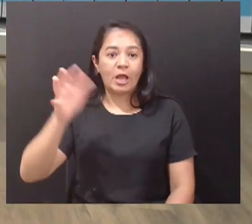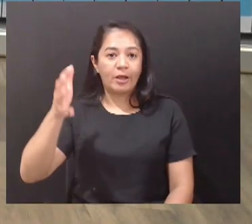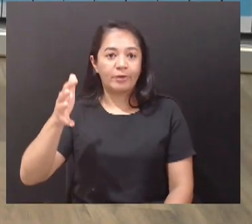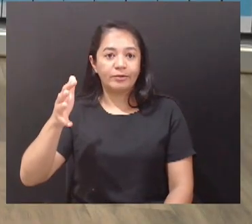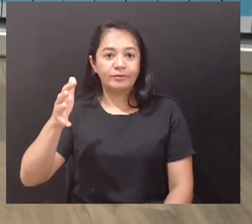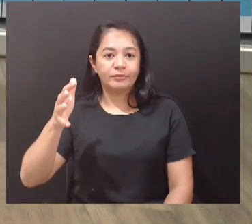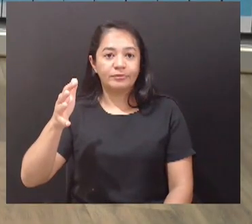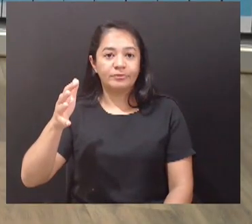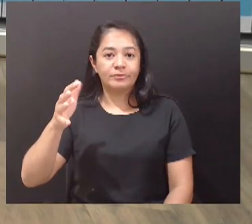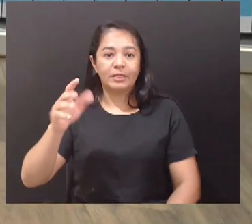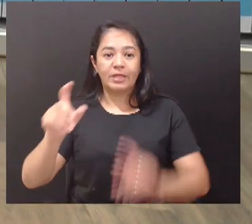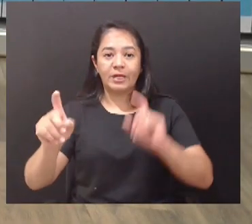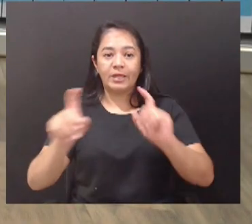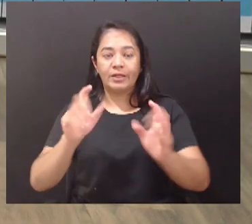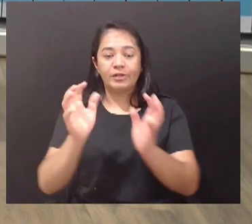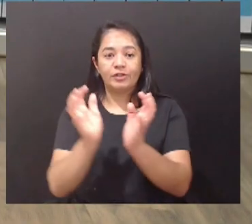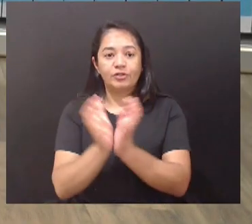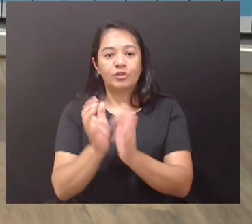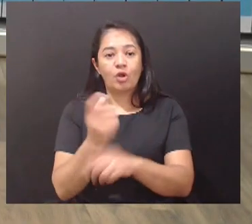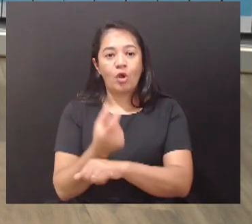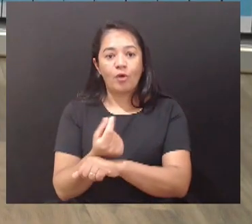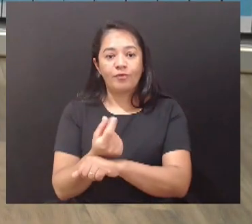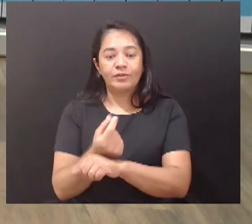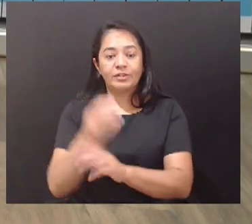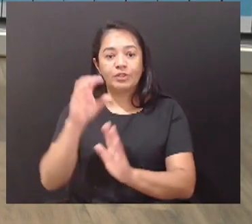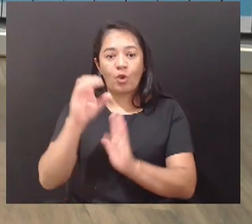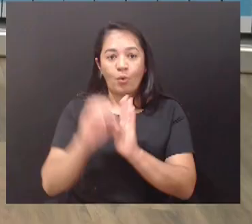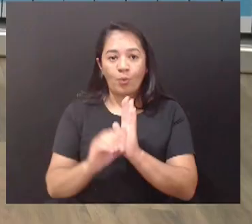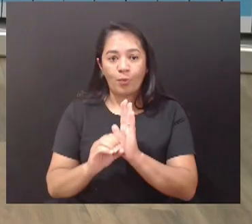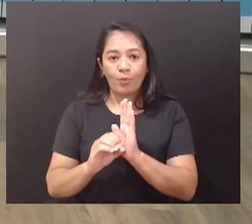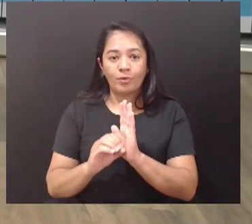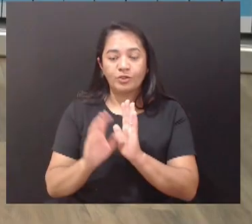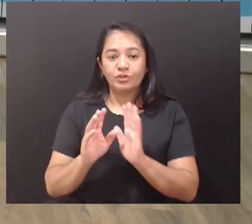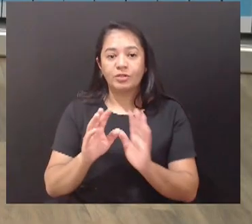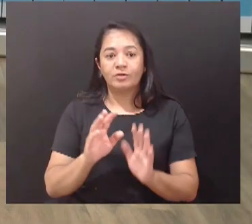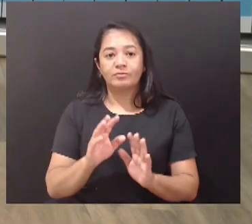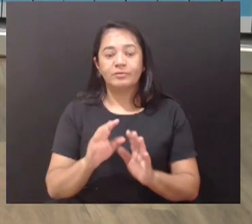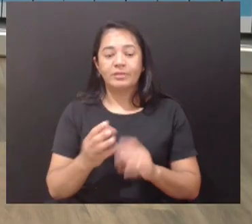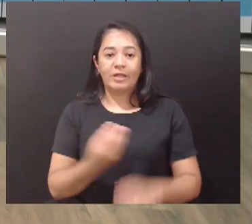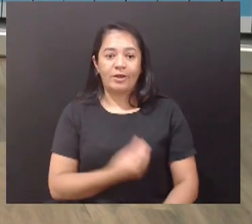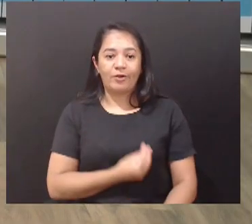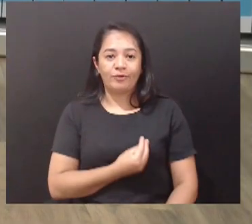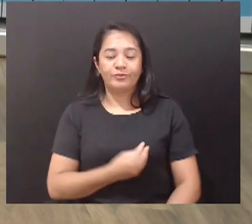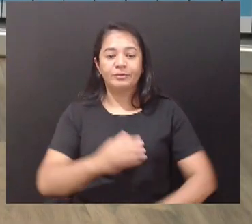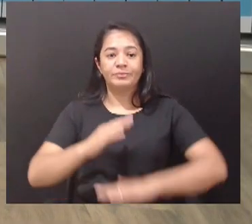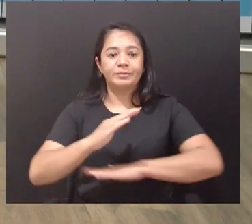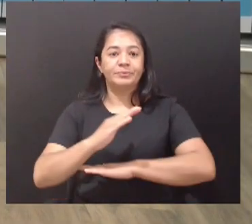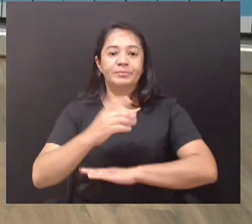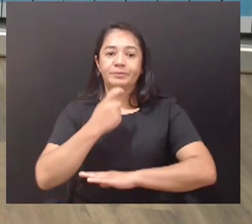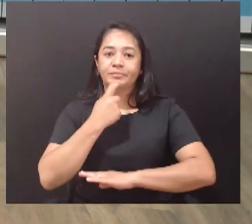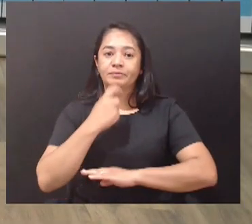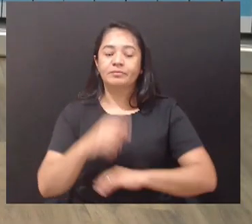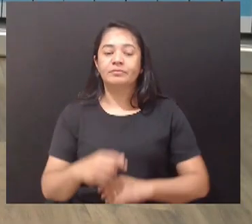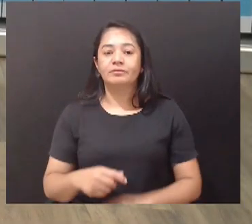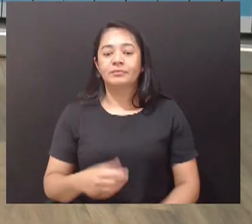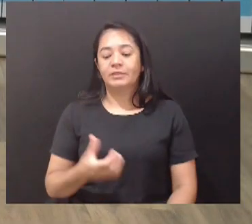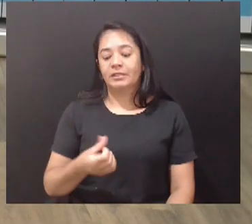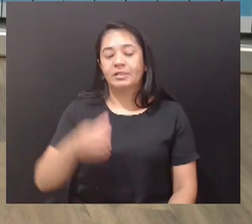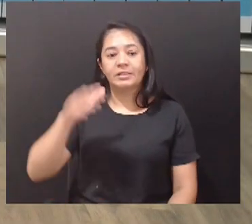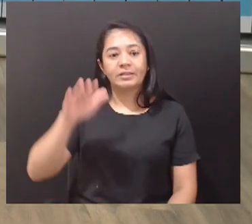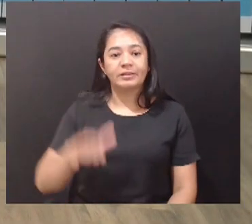da Comissão de Finanças e Orçamento, que será transmitida ao vivo pela TV Câmara Campinas, e às 6 horas da tarde